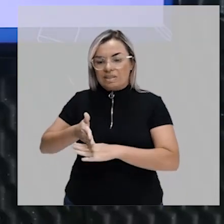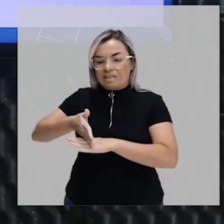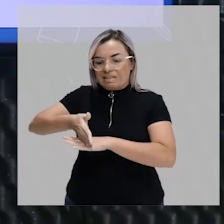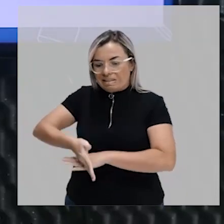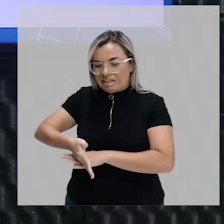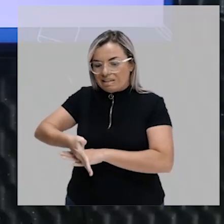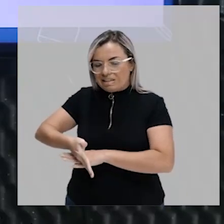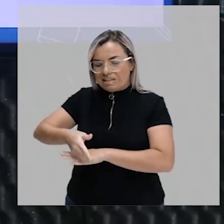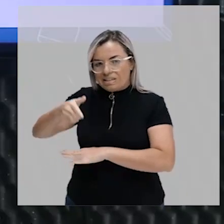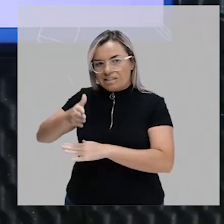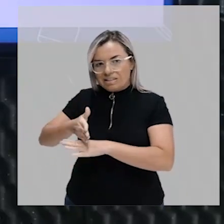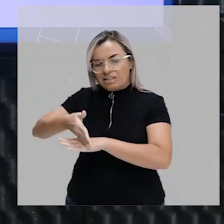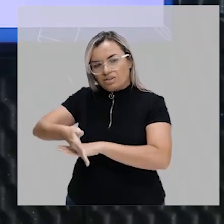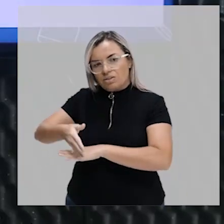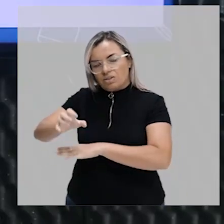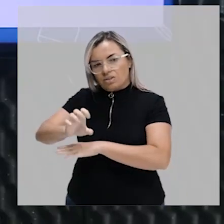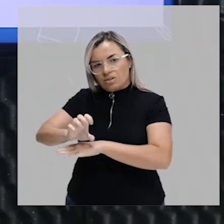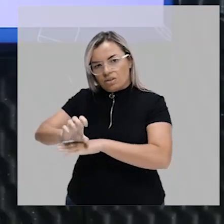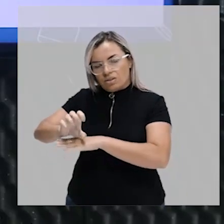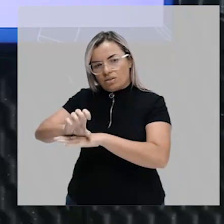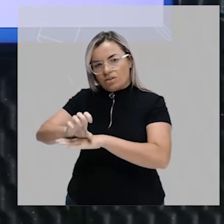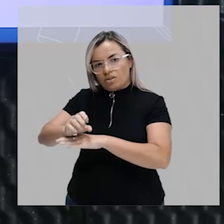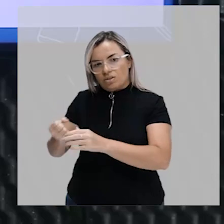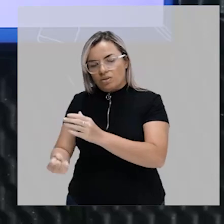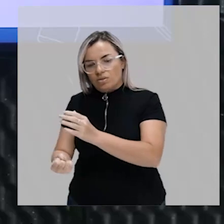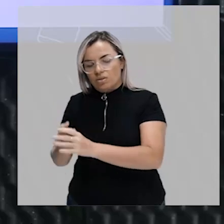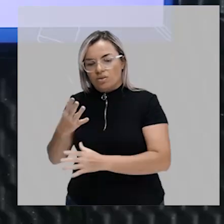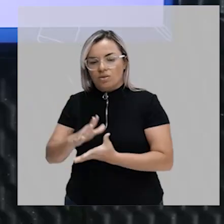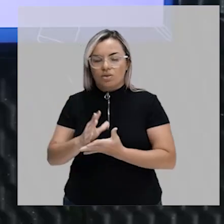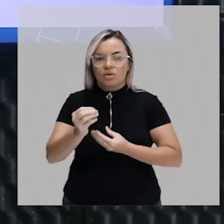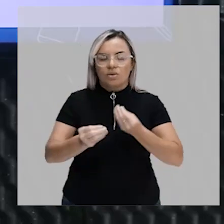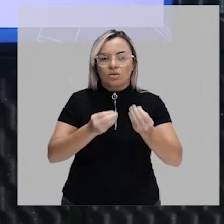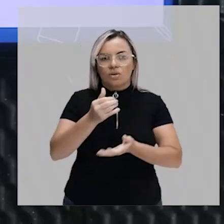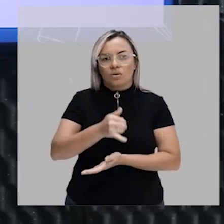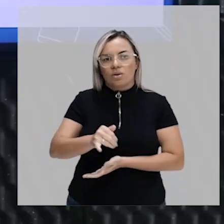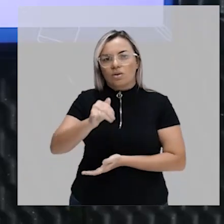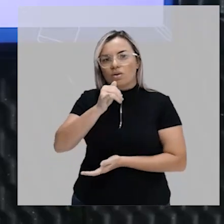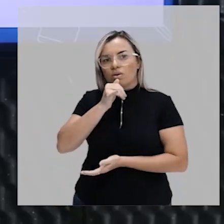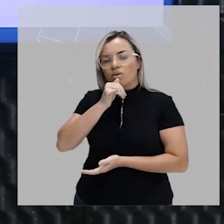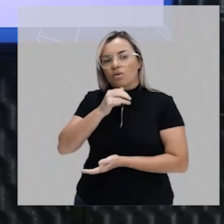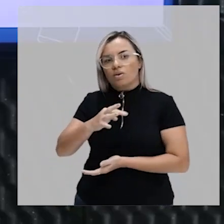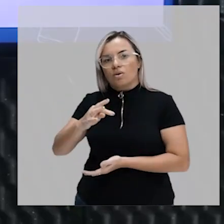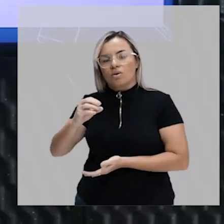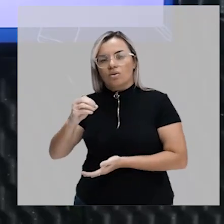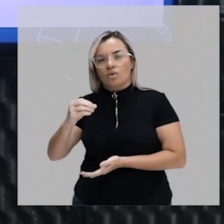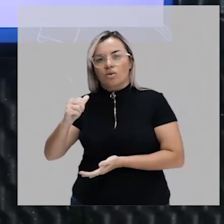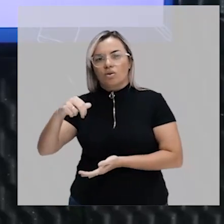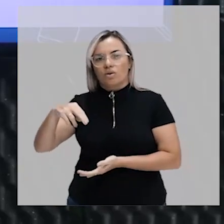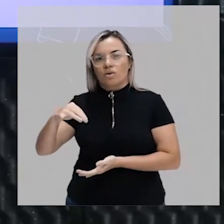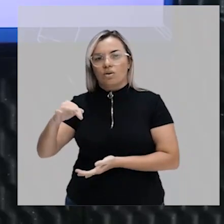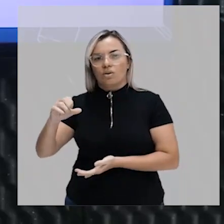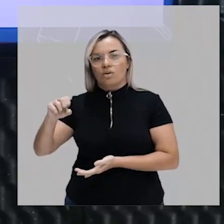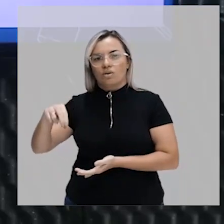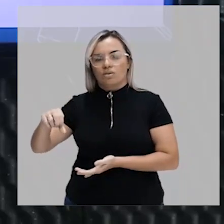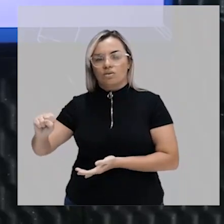tá certo? Que são estados aí que vão ser criados, como por exemplo o estado do Tocantins, que vai ser criado no ano